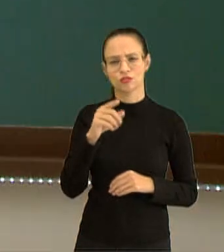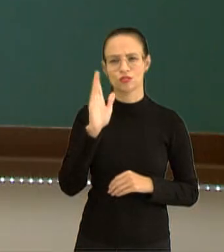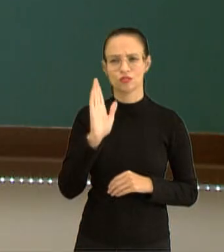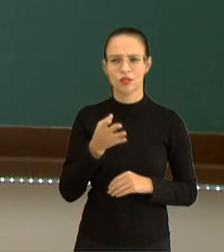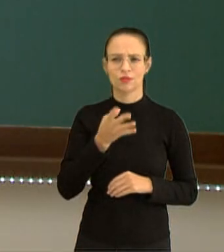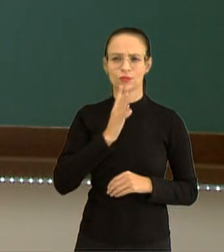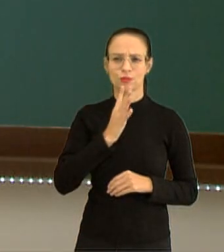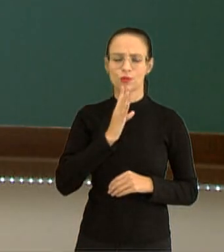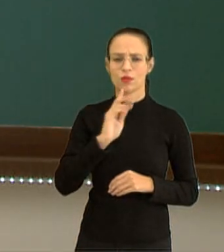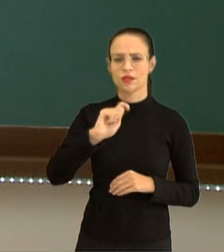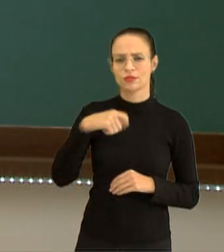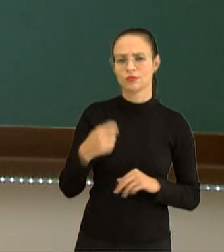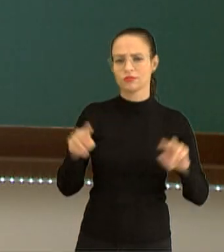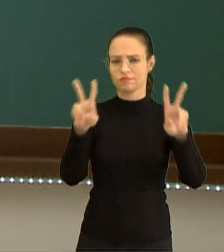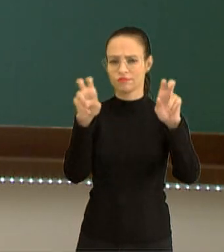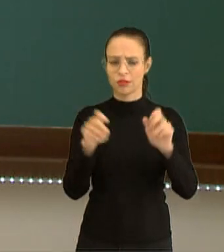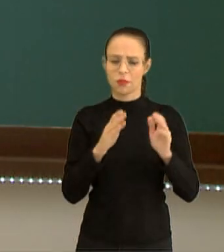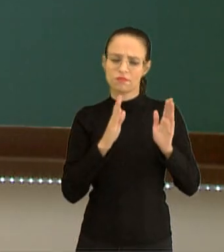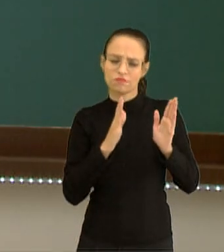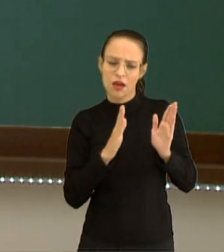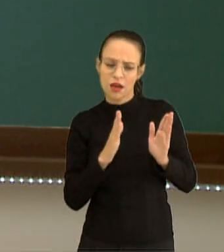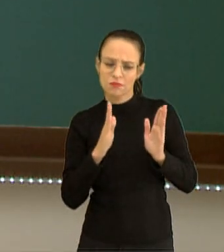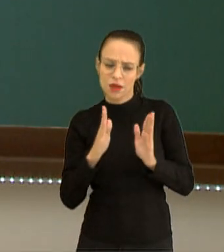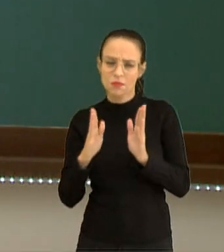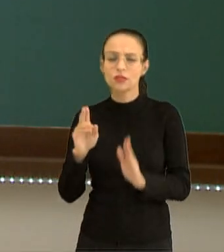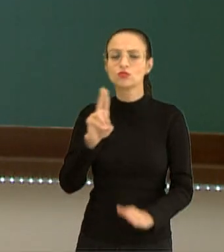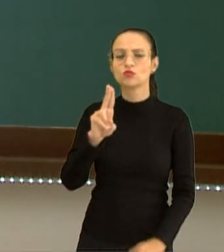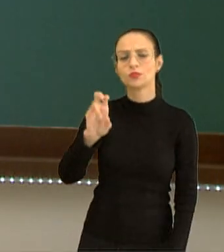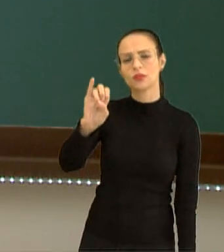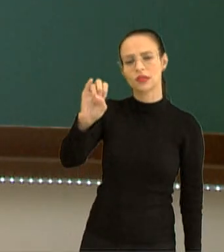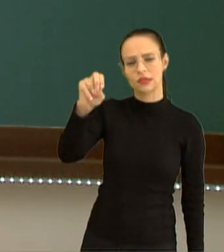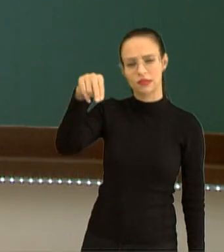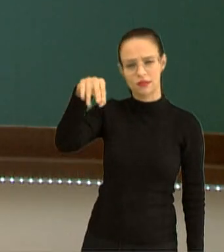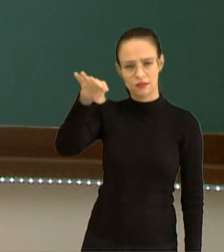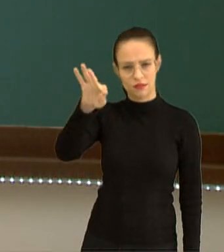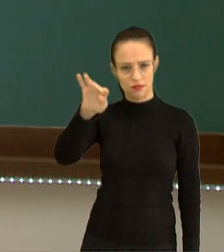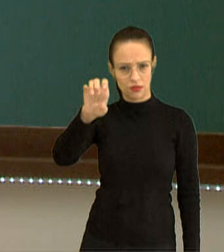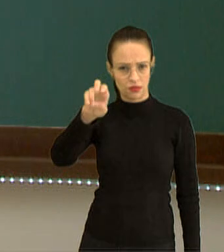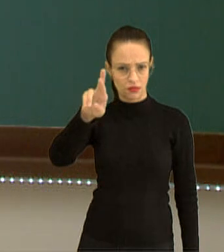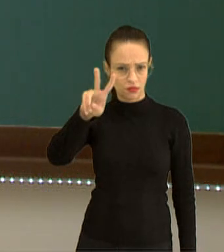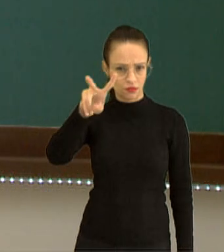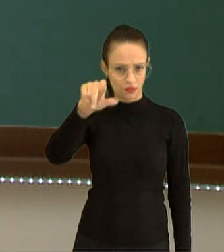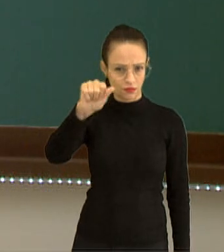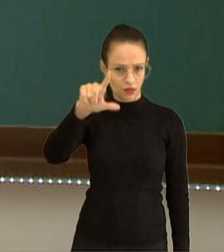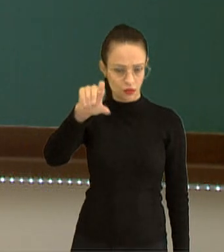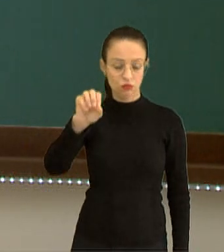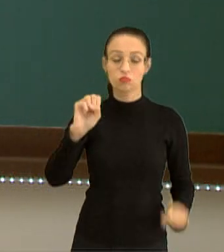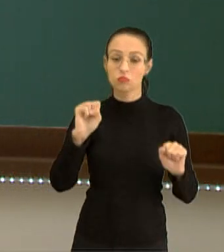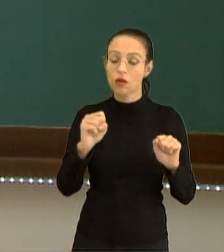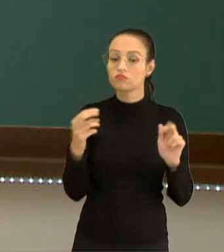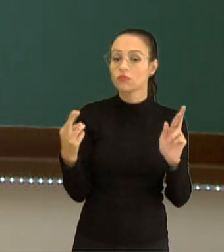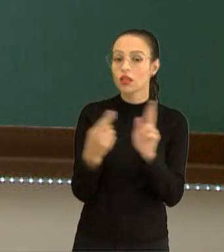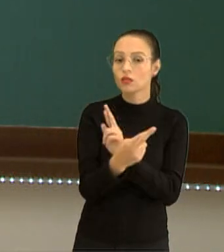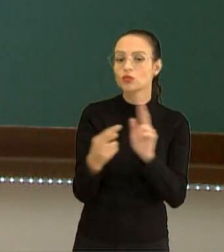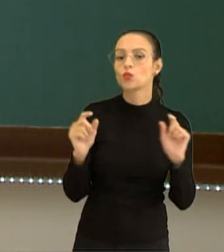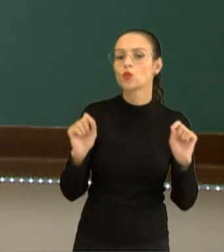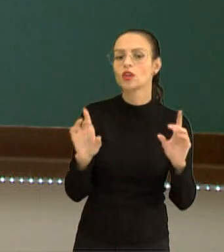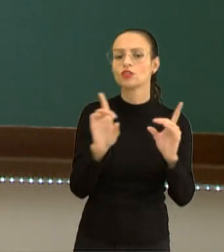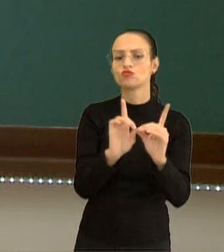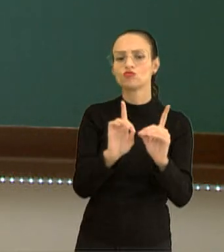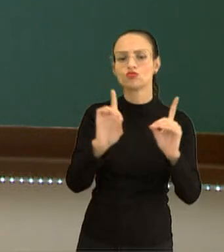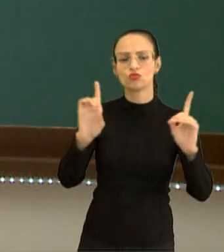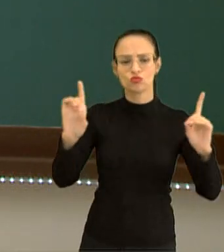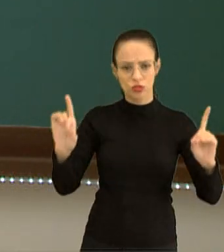intervalo, não é verdade? E quando a gente fala de um intervalo, nós podemos relacionar isso com uma distância. Isso mesmo.